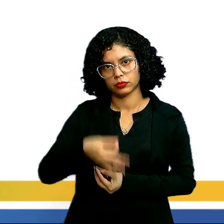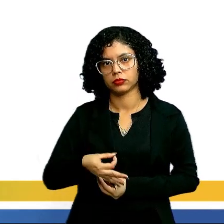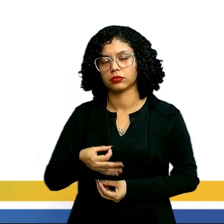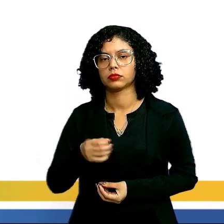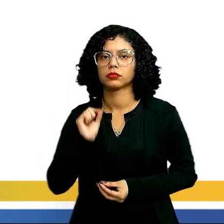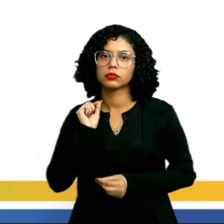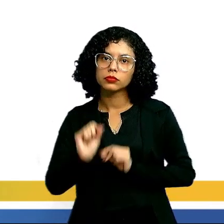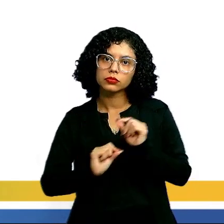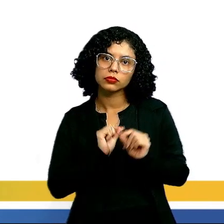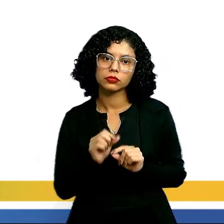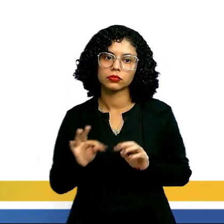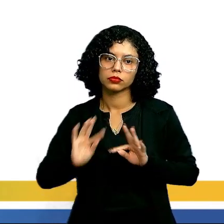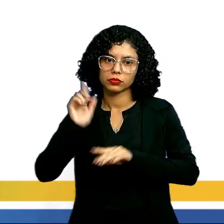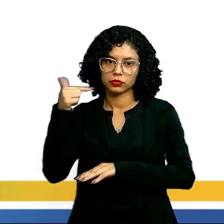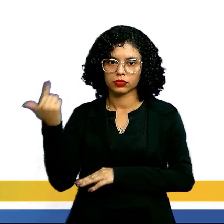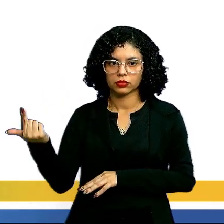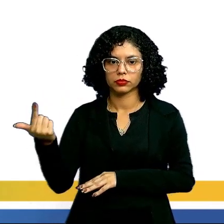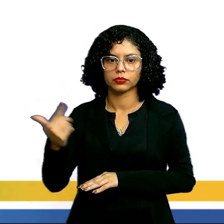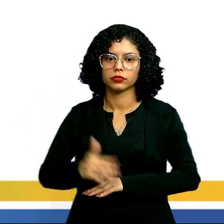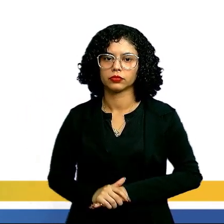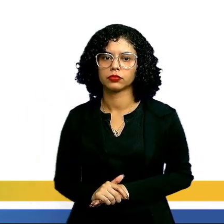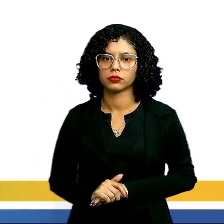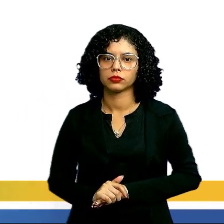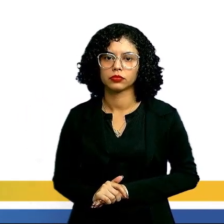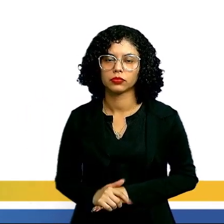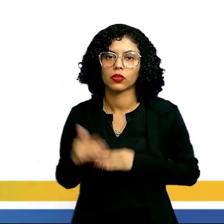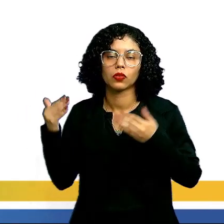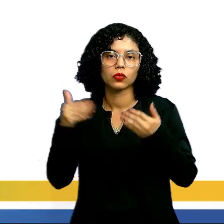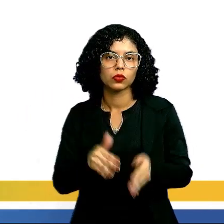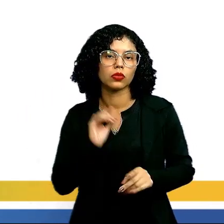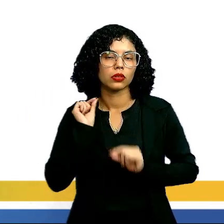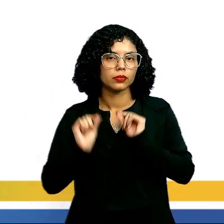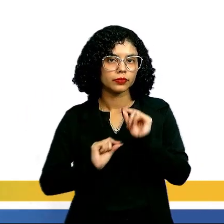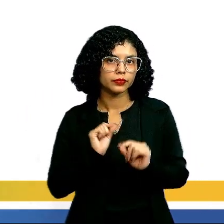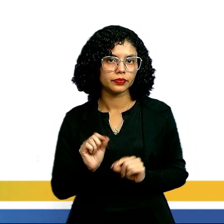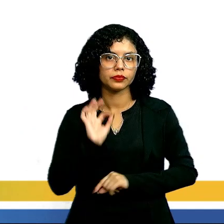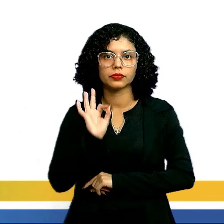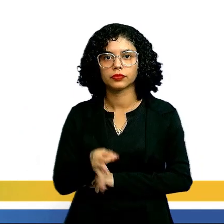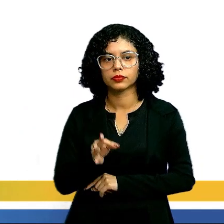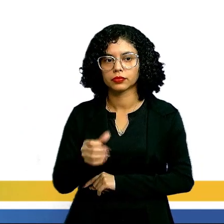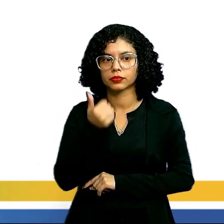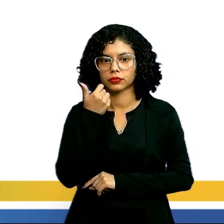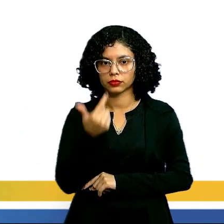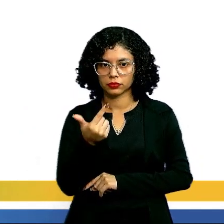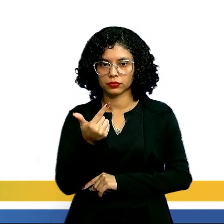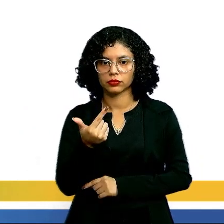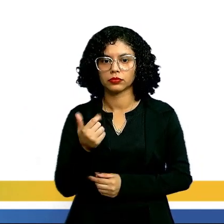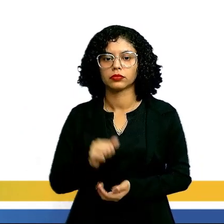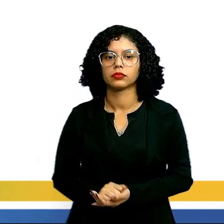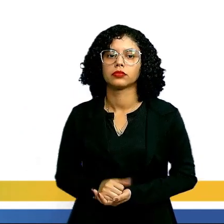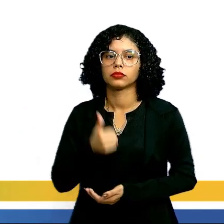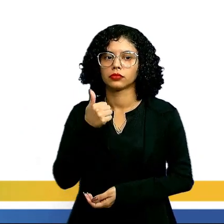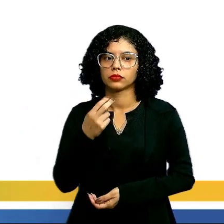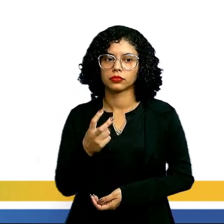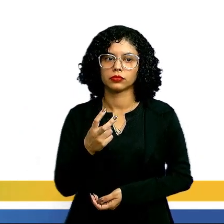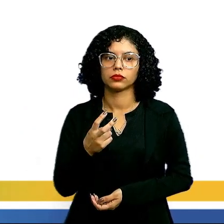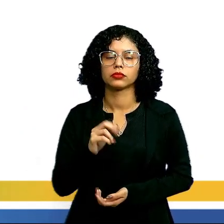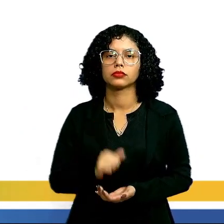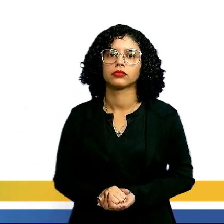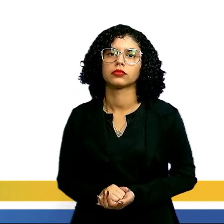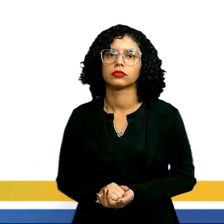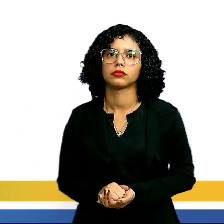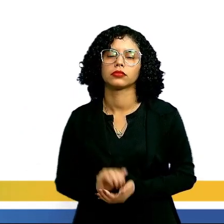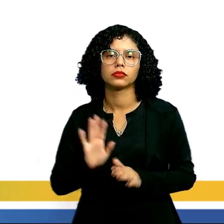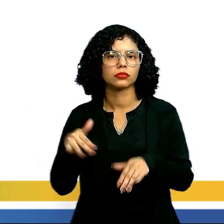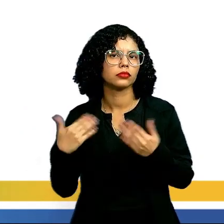que esta acerte as outras, com o objetivo de acertar 2 das 15 bolas